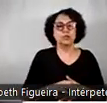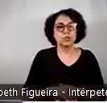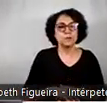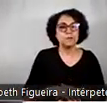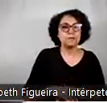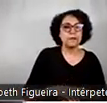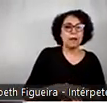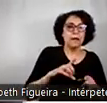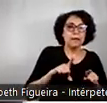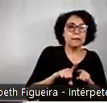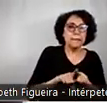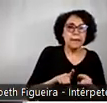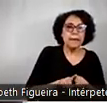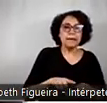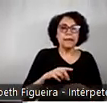CONARE, que reconheceu, né,